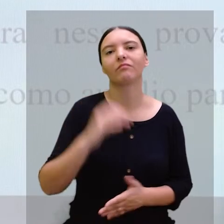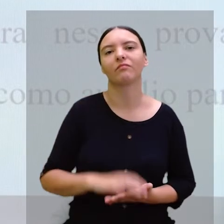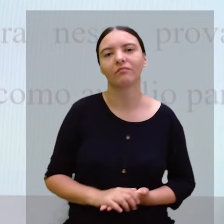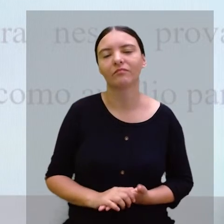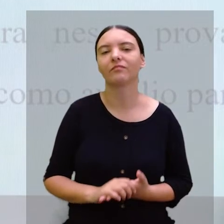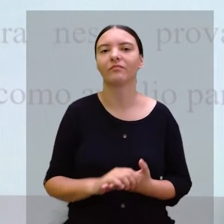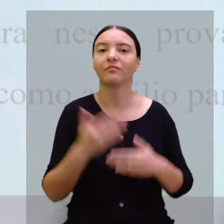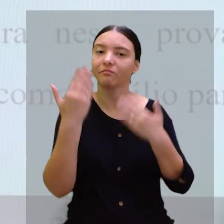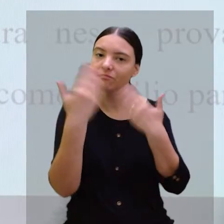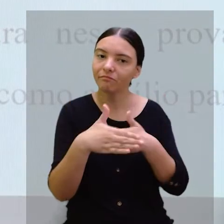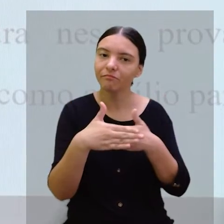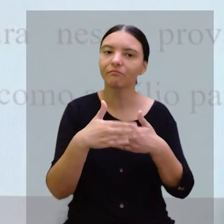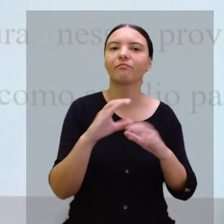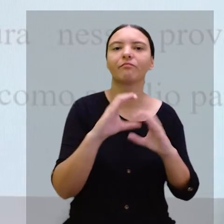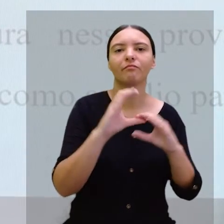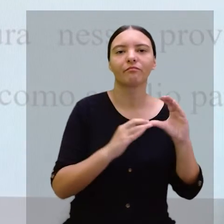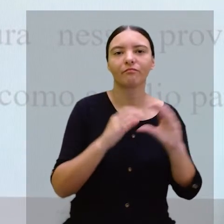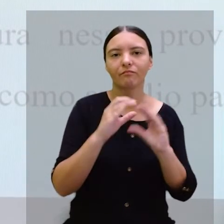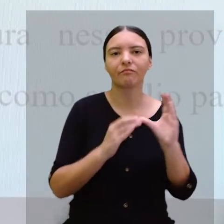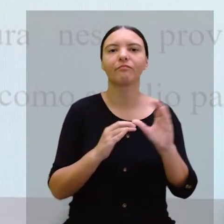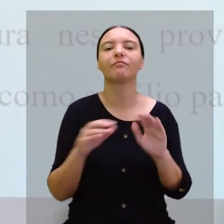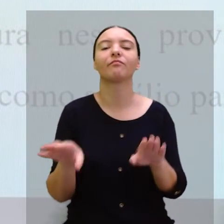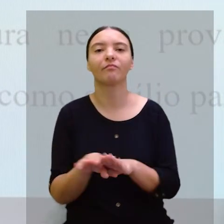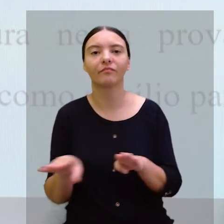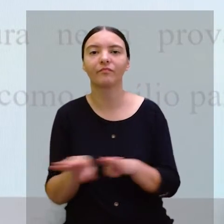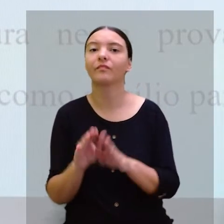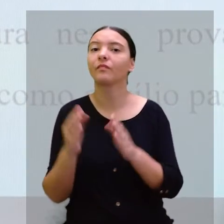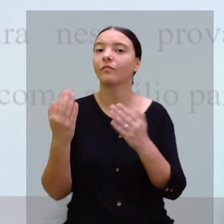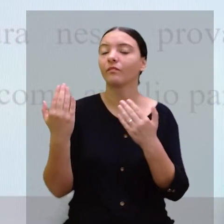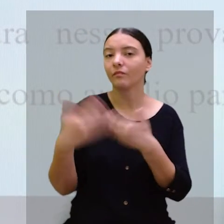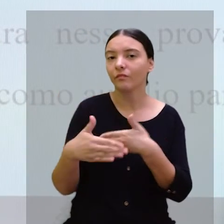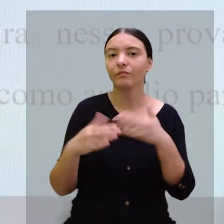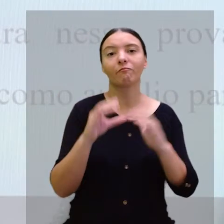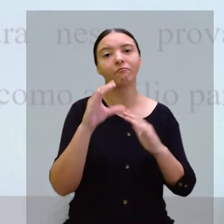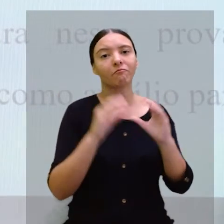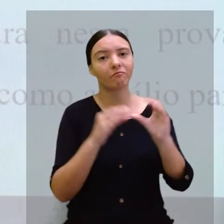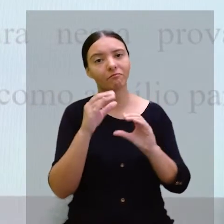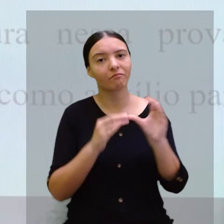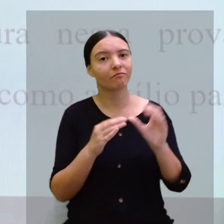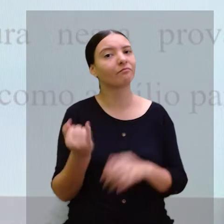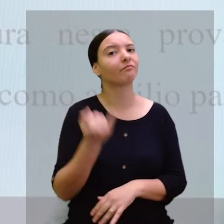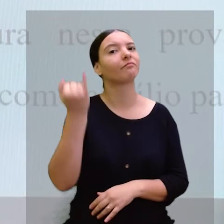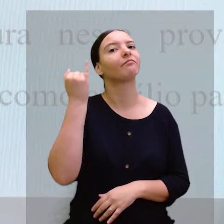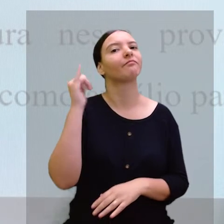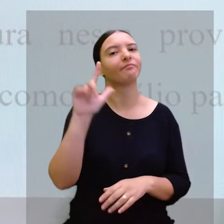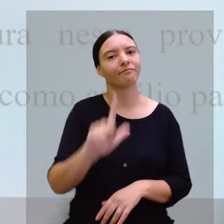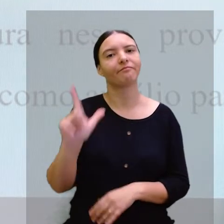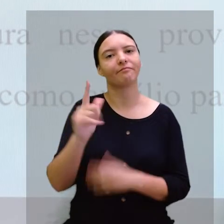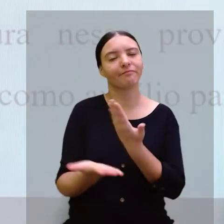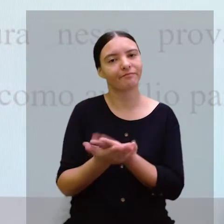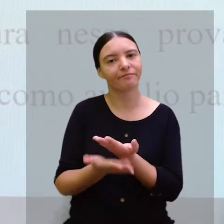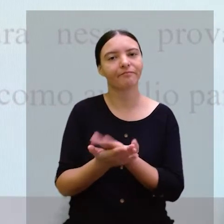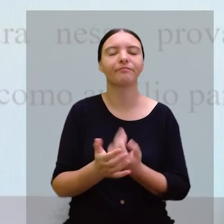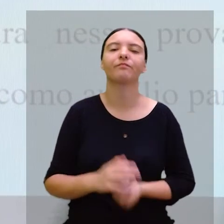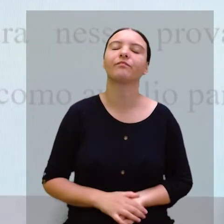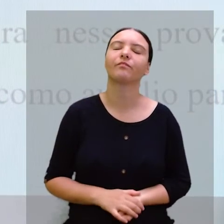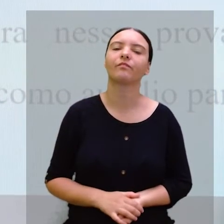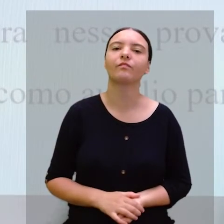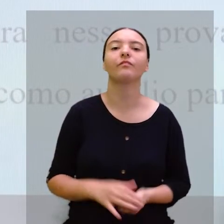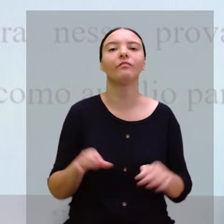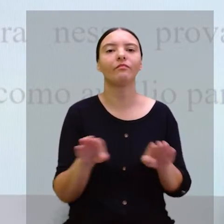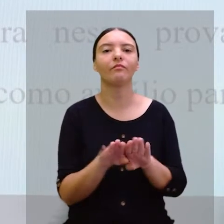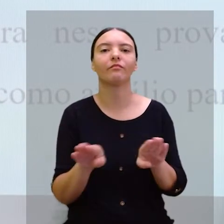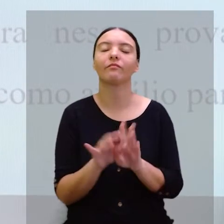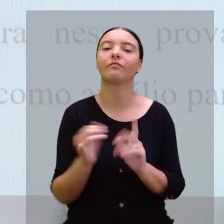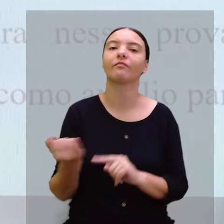em provas e concursos. Como é importante em provas e em concursos, é importante também estudar literatura, tá? E vale notar que além da